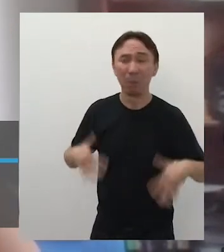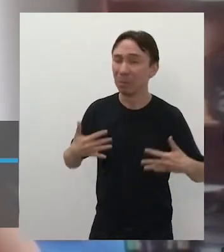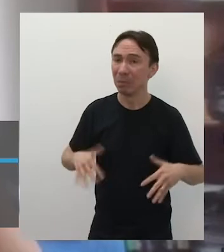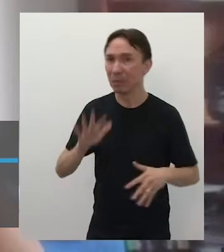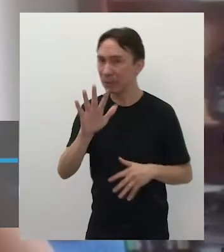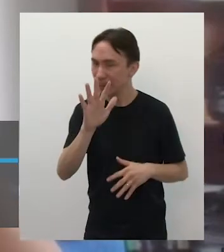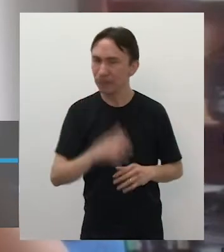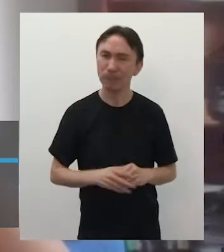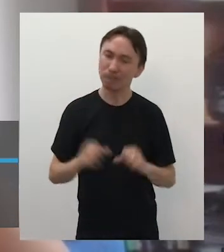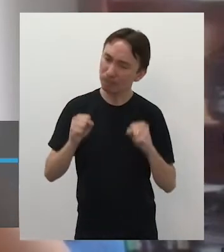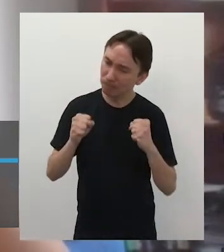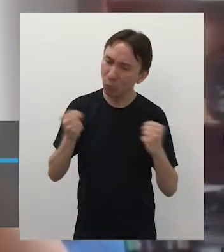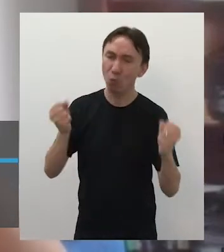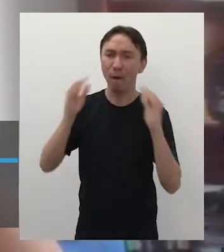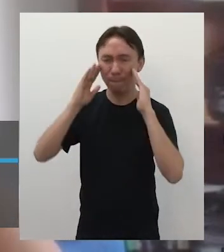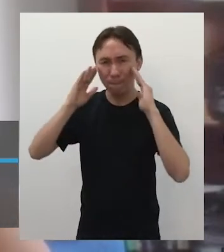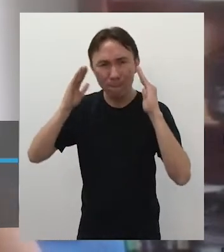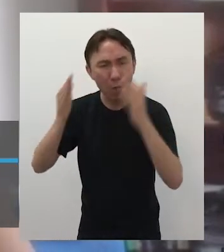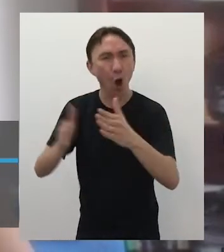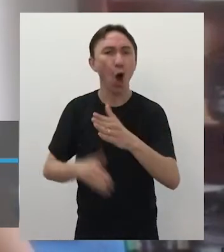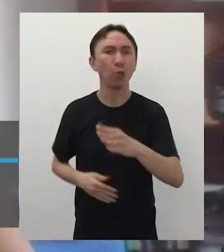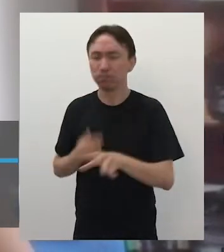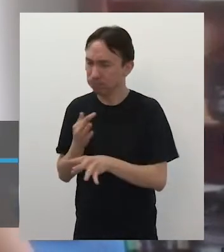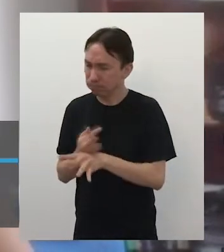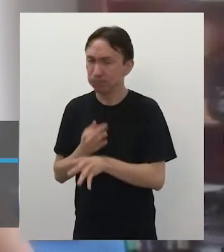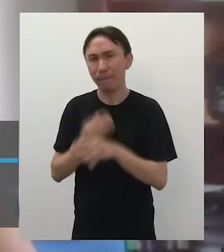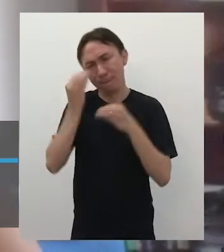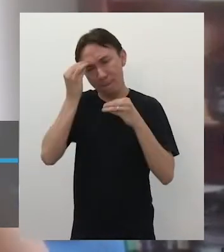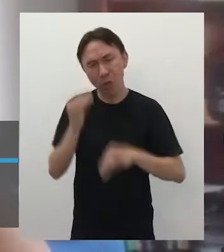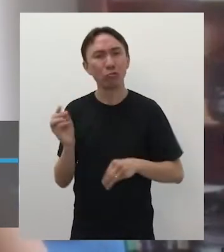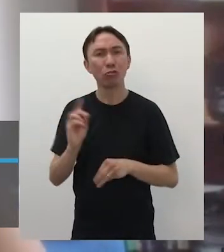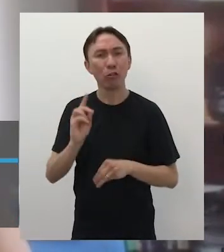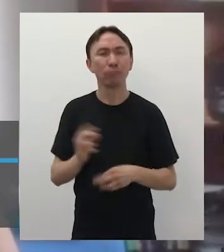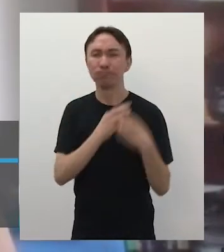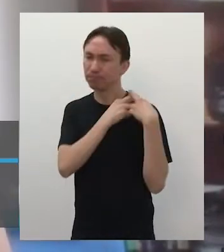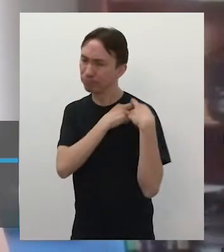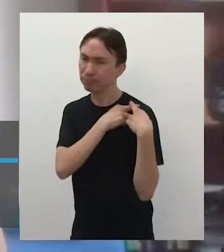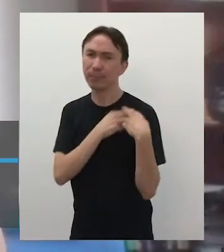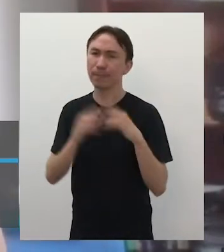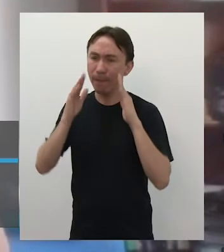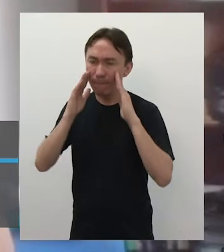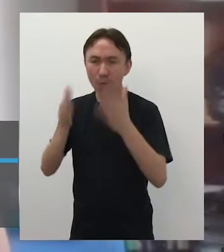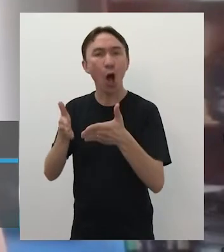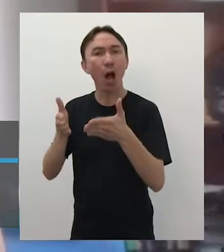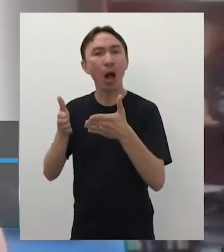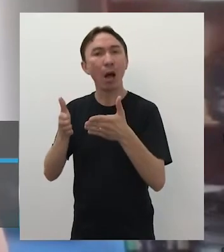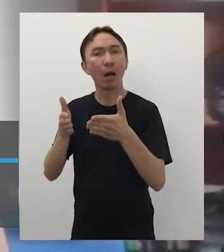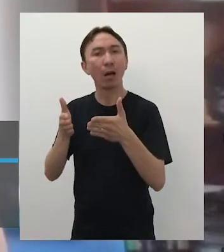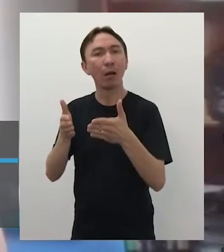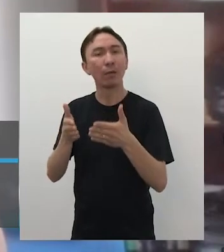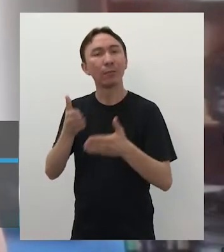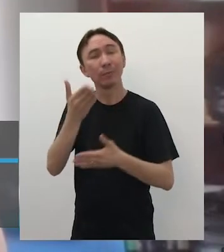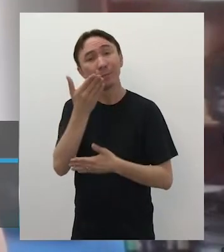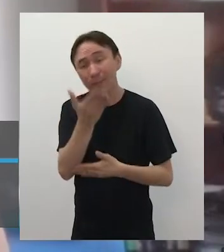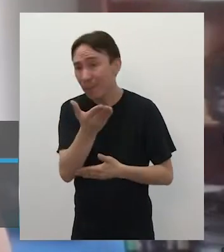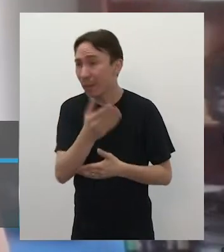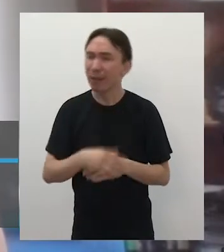que ela traz, que é muito verdade, é assim, os desafios eles sempre vão